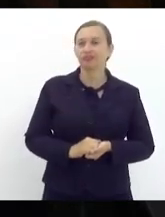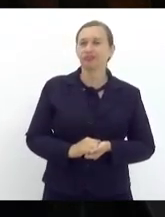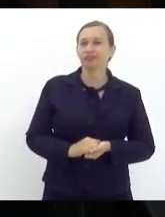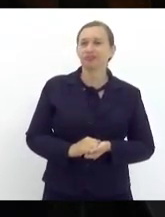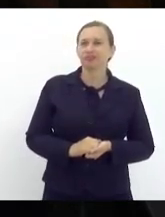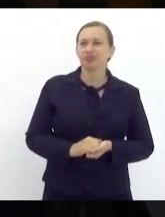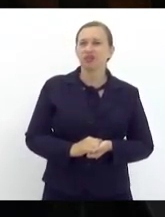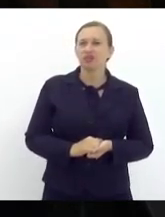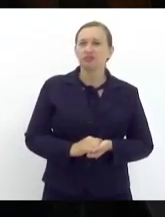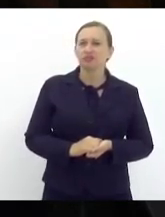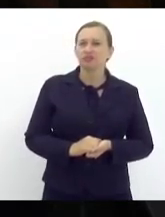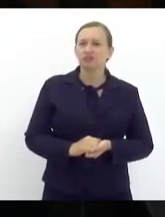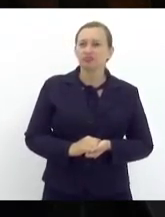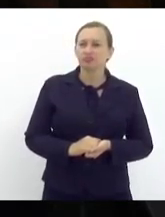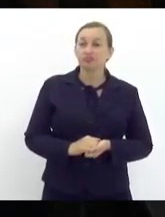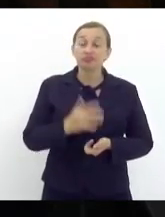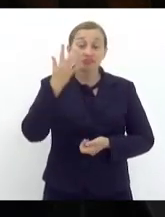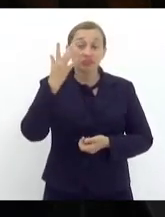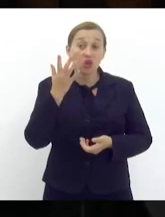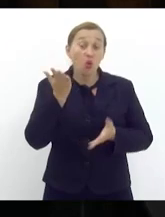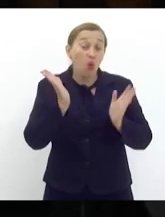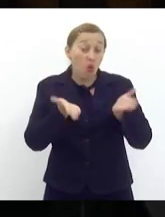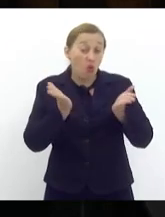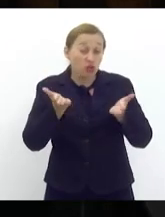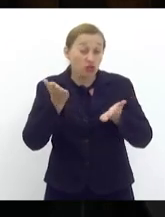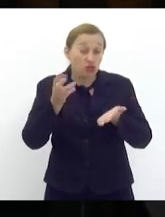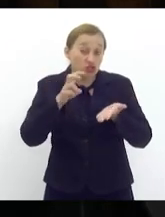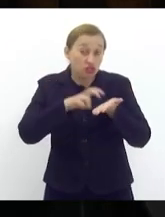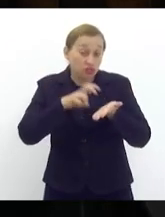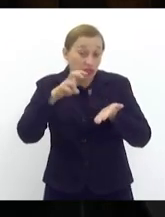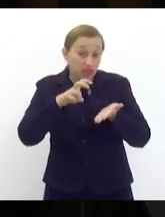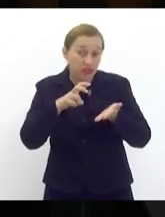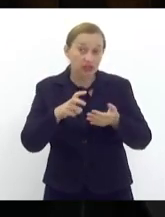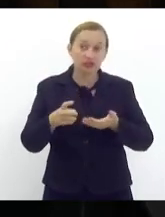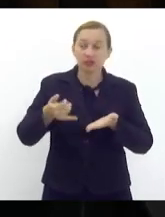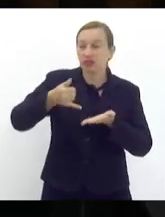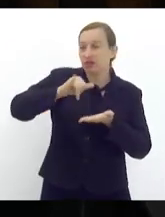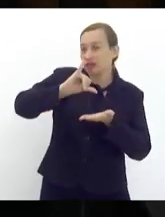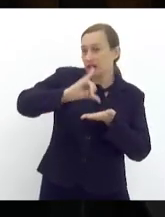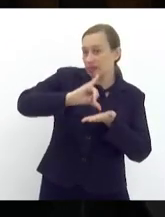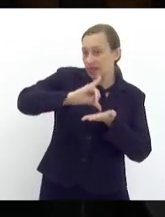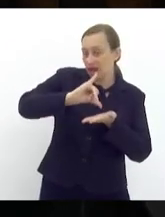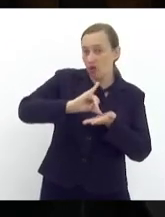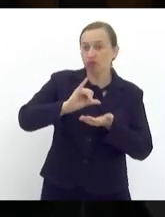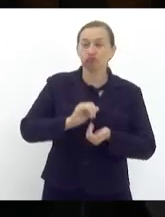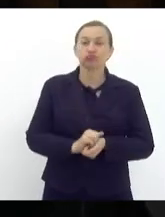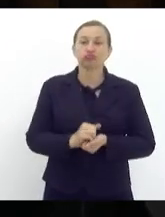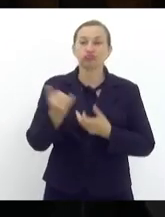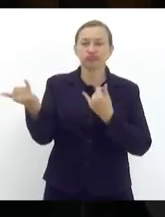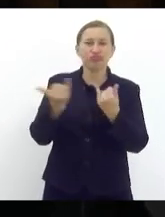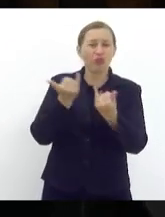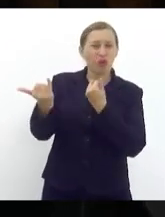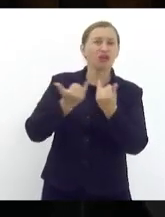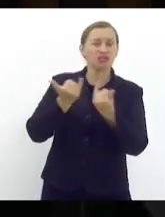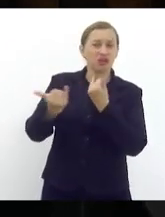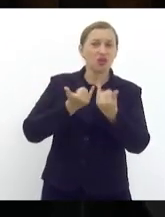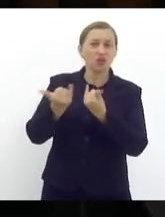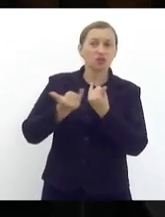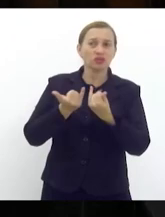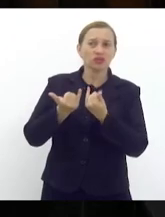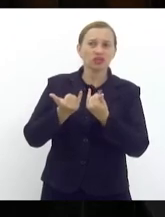a manhã de hoje. Amanhecemos aqui na capital com a notícia de